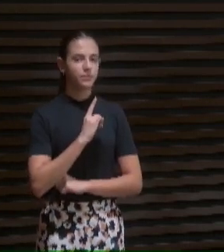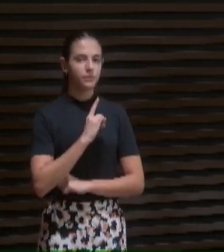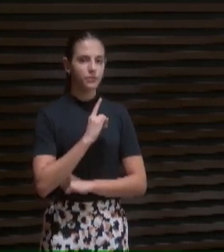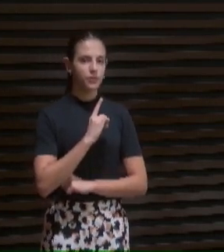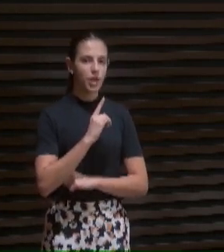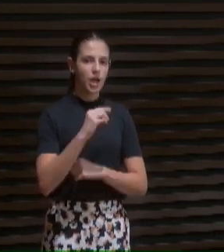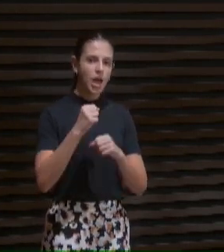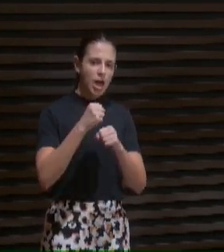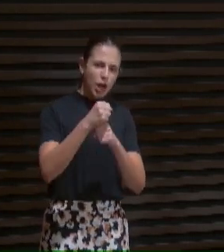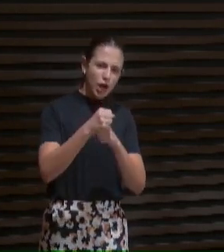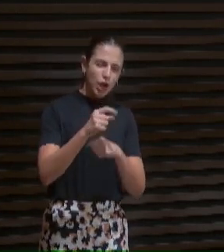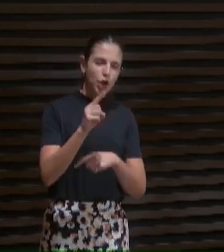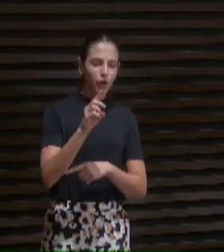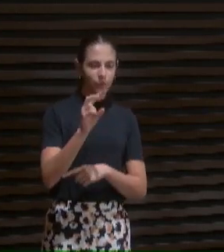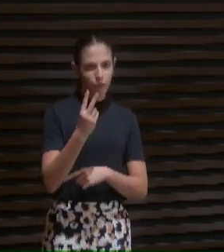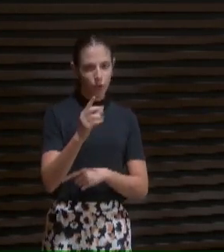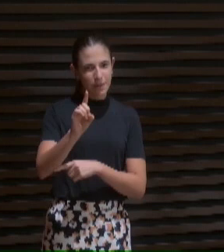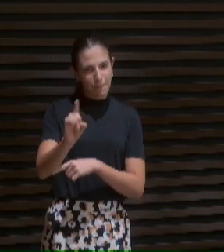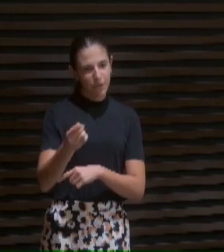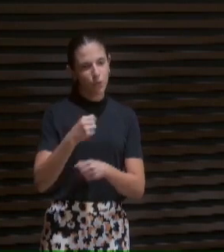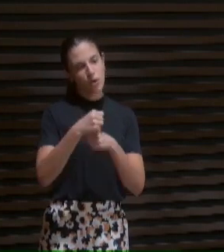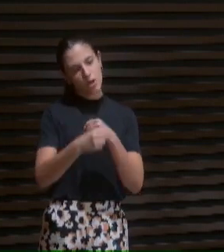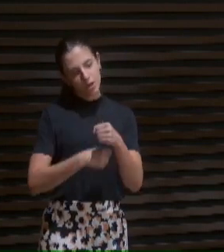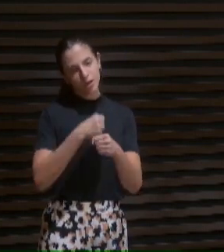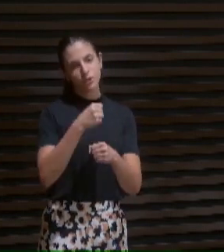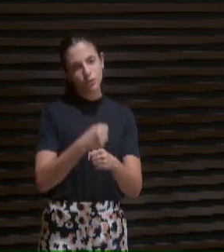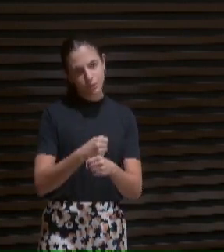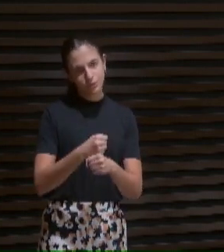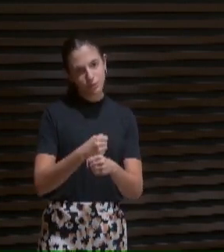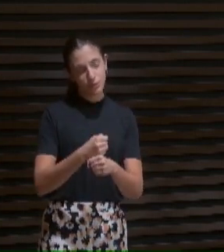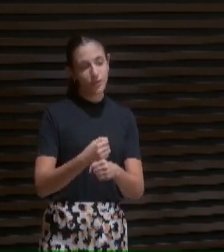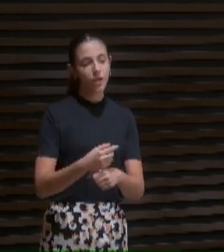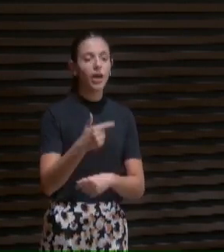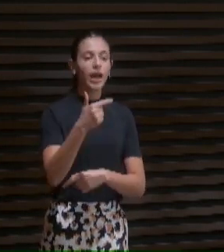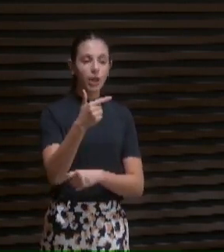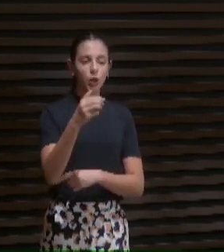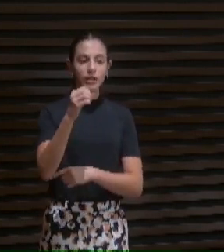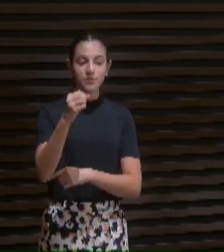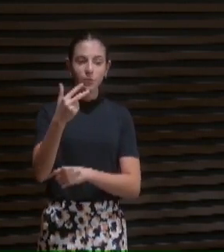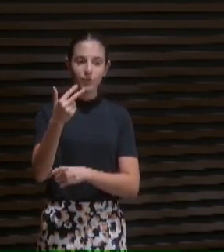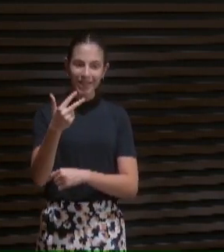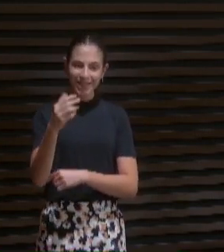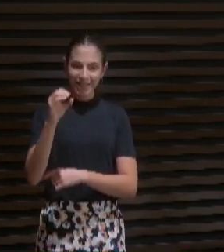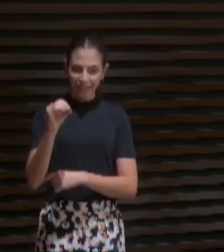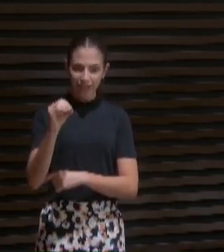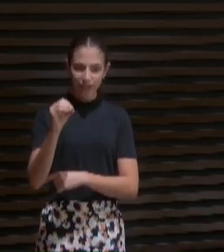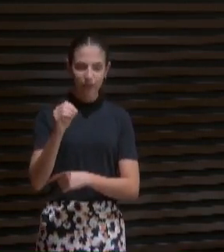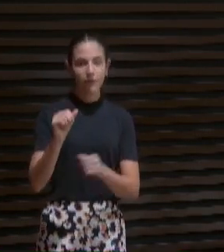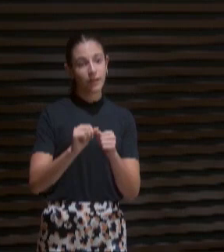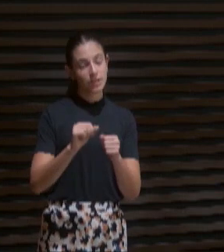2000 anos quase. No ano 2030 vai completar 2000 anos que Jesus morreu.